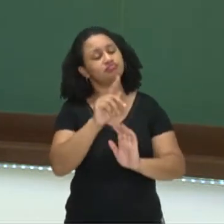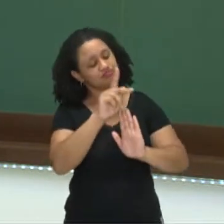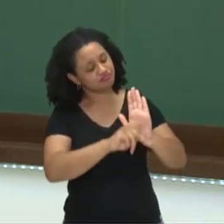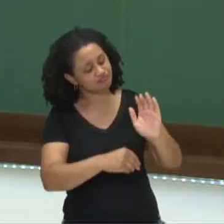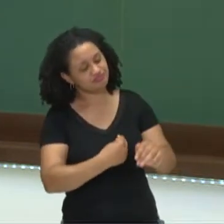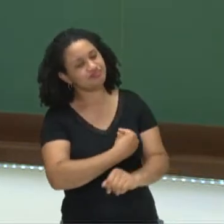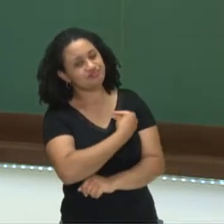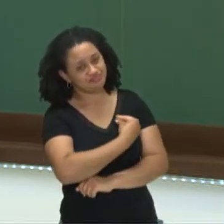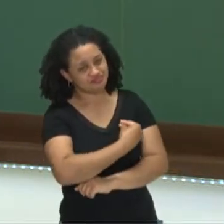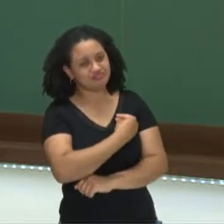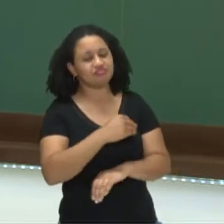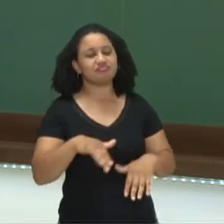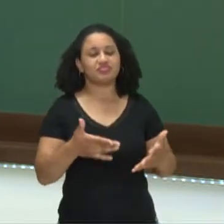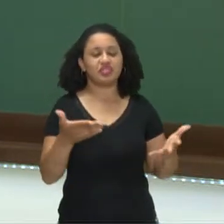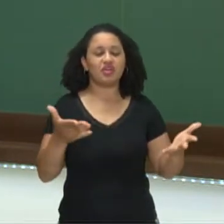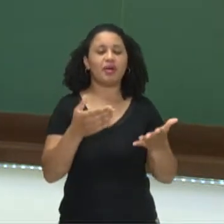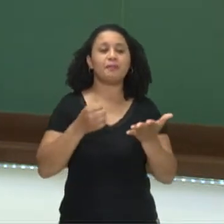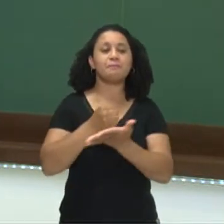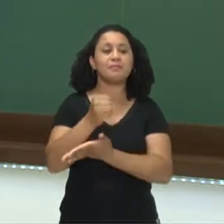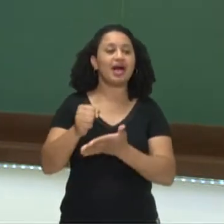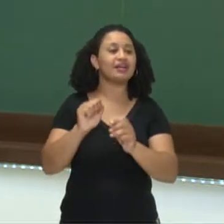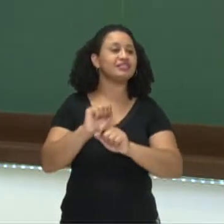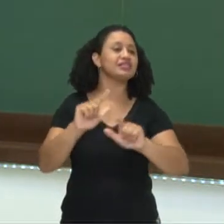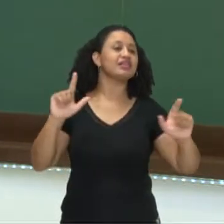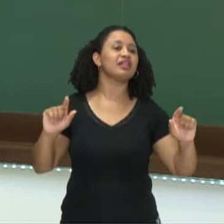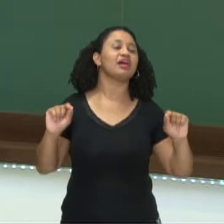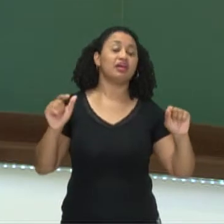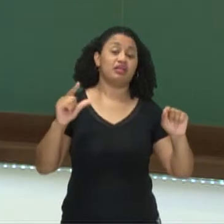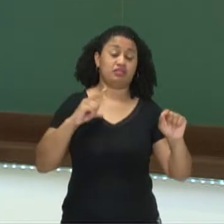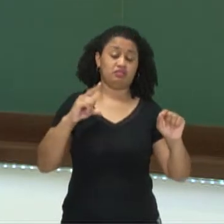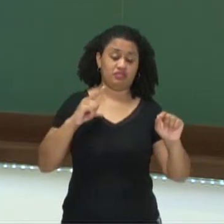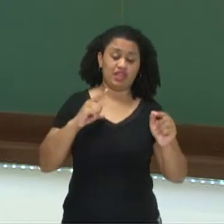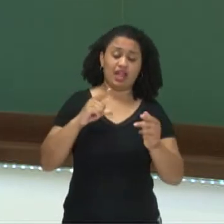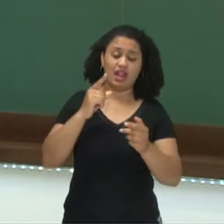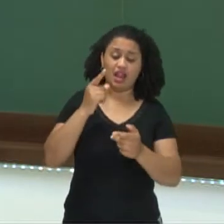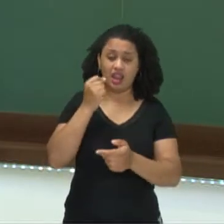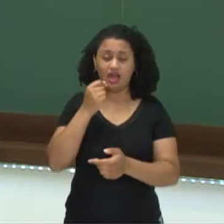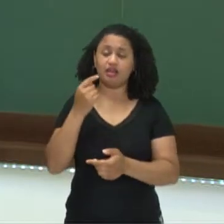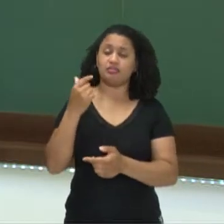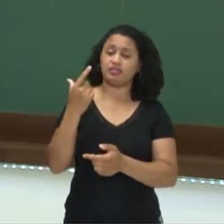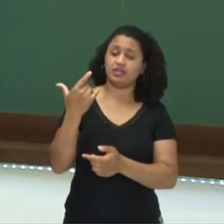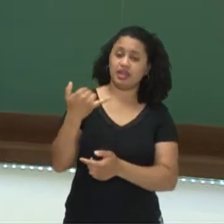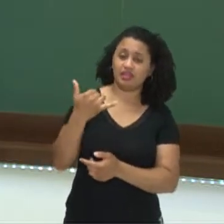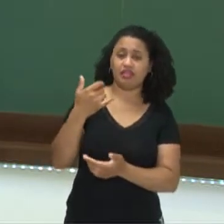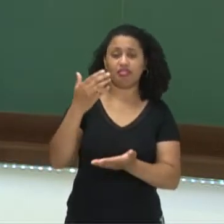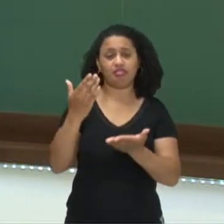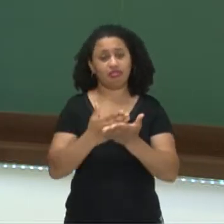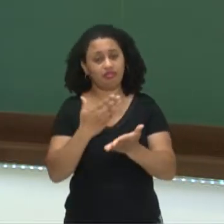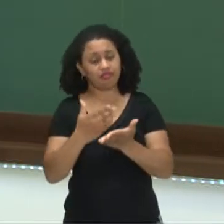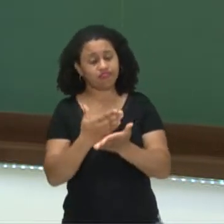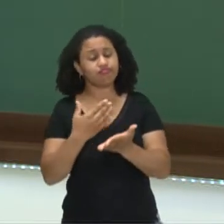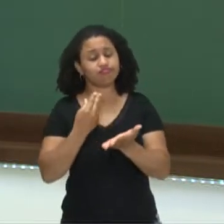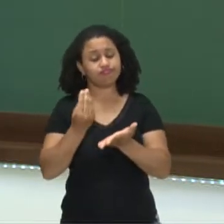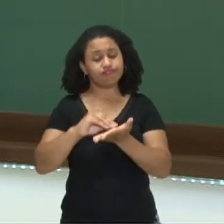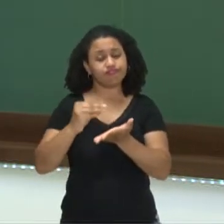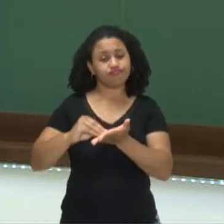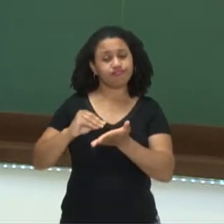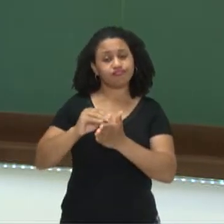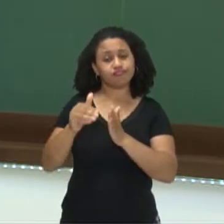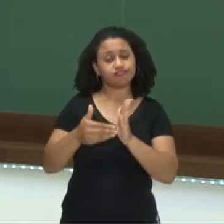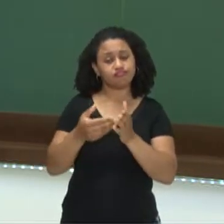vida. Então, fundamental, claro, para a nossa aula, tenha lápis, caderno, caneta à mão. Anote que nós vamos